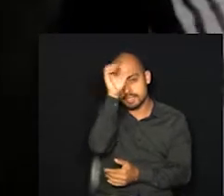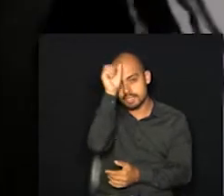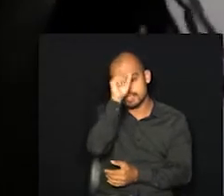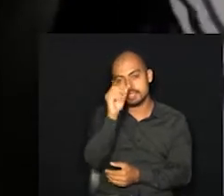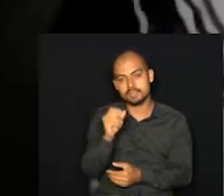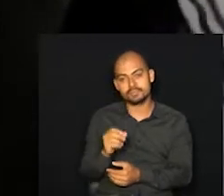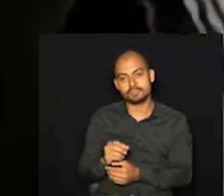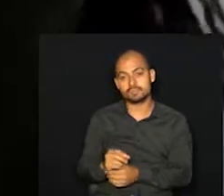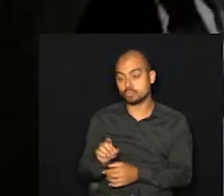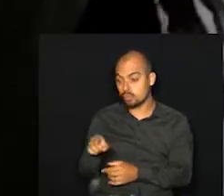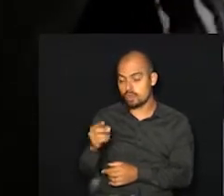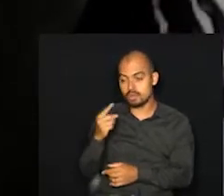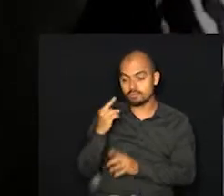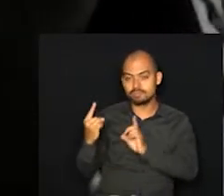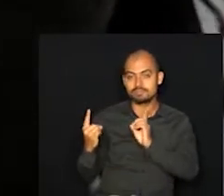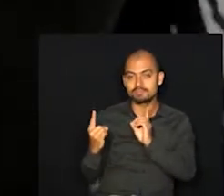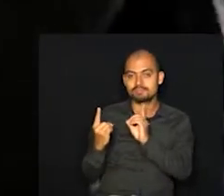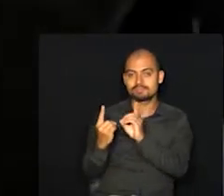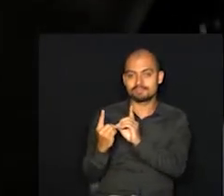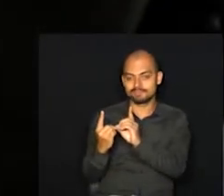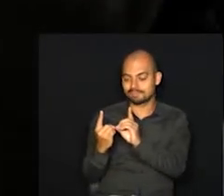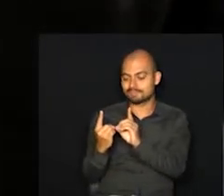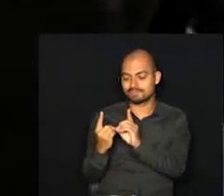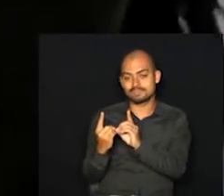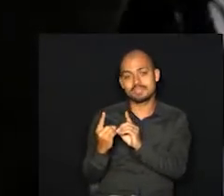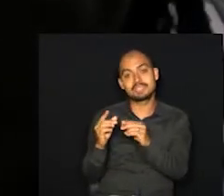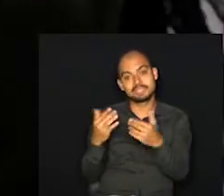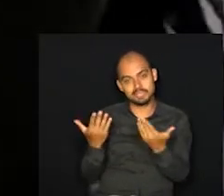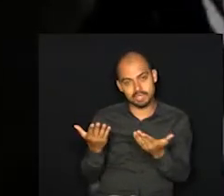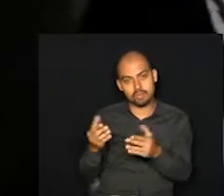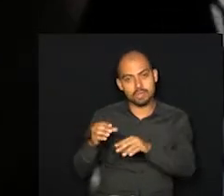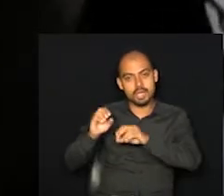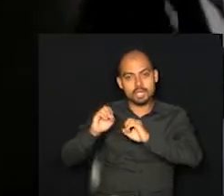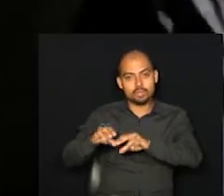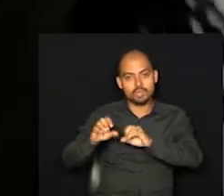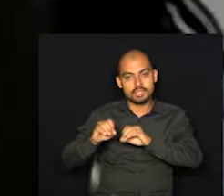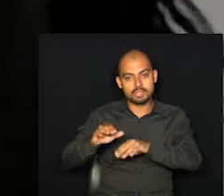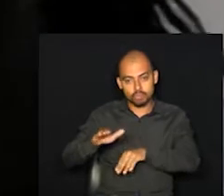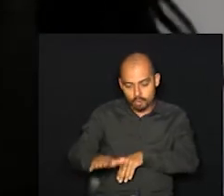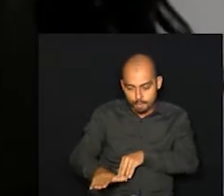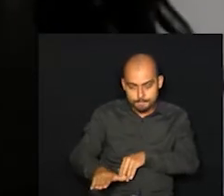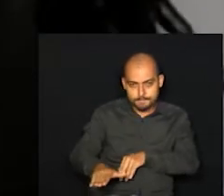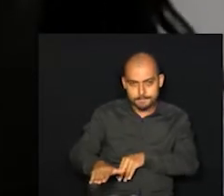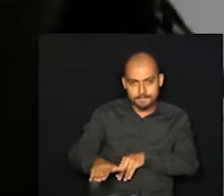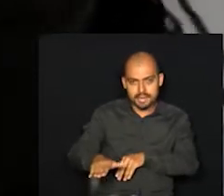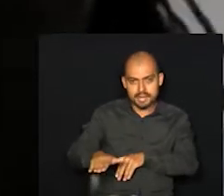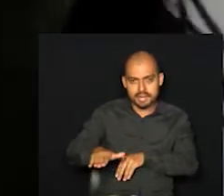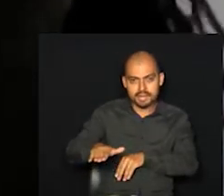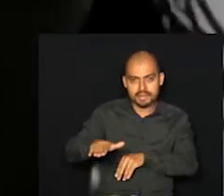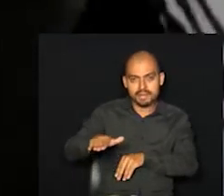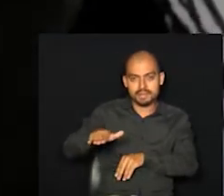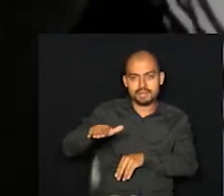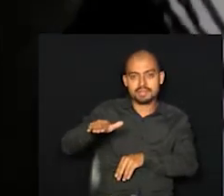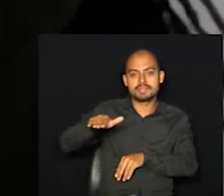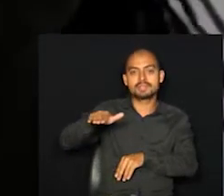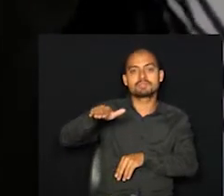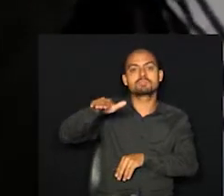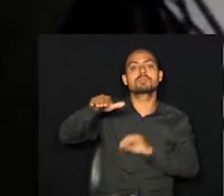me encontrar ali. Sim. Então, eu acho que a educação, desde o começo, ela é muito importante. Para mim, é muito